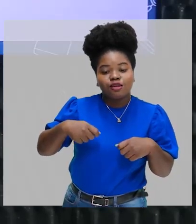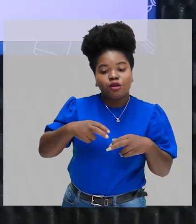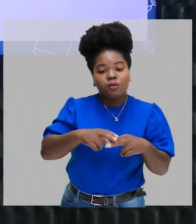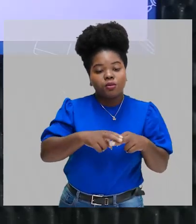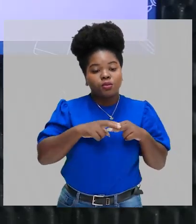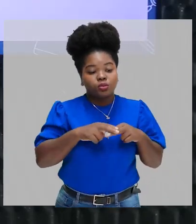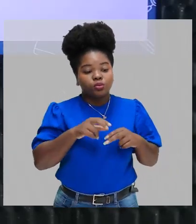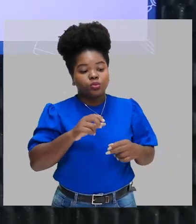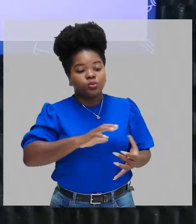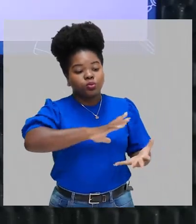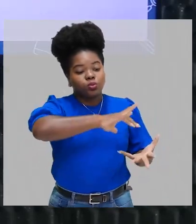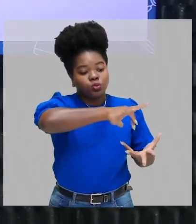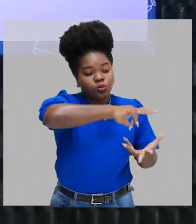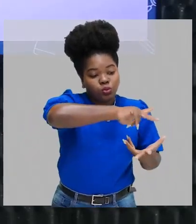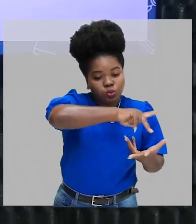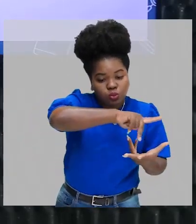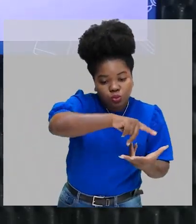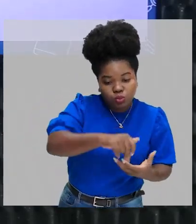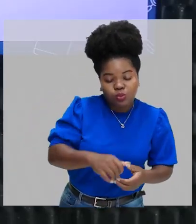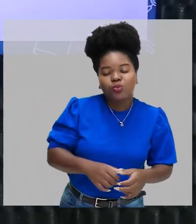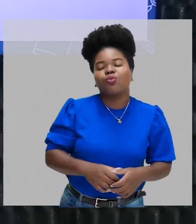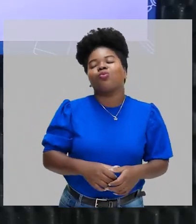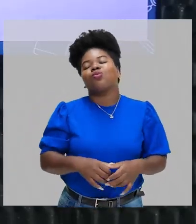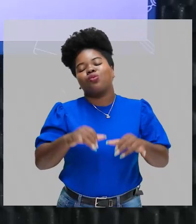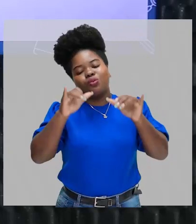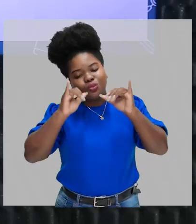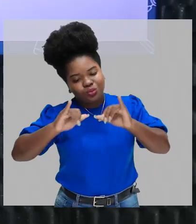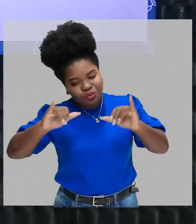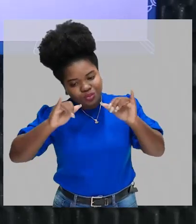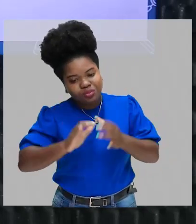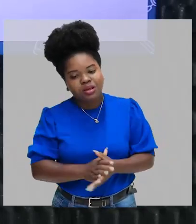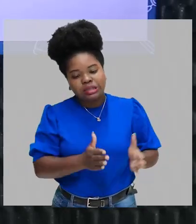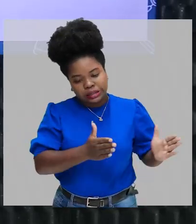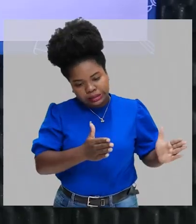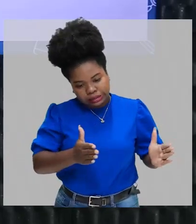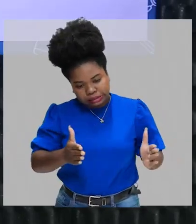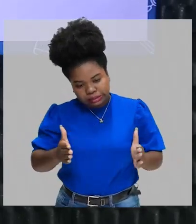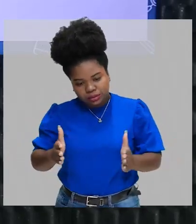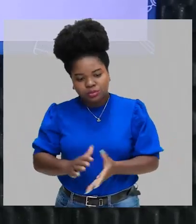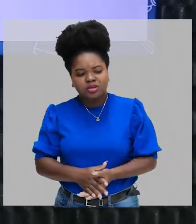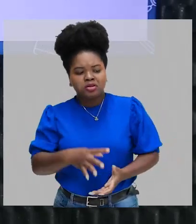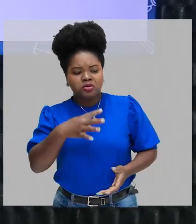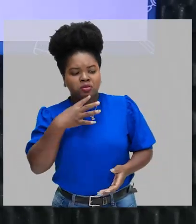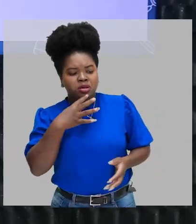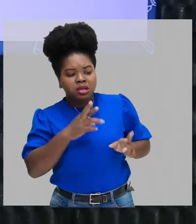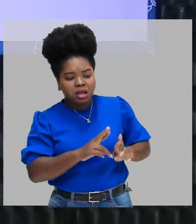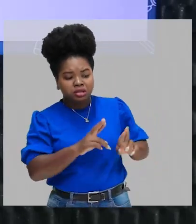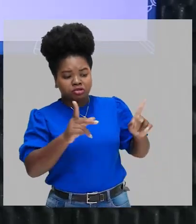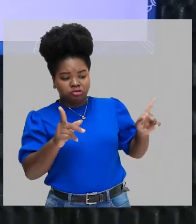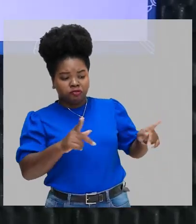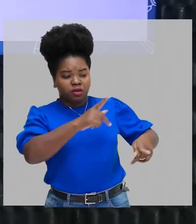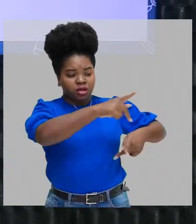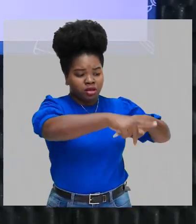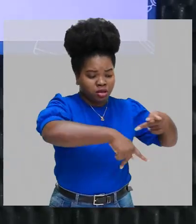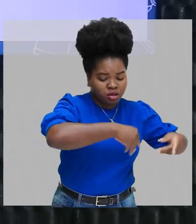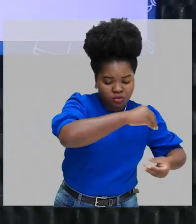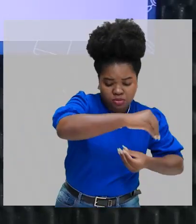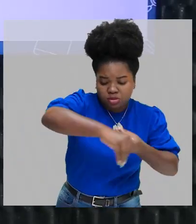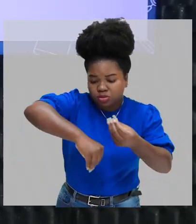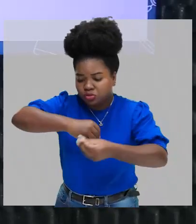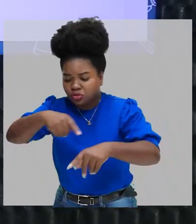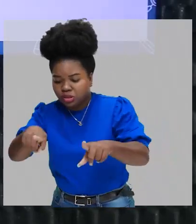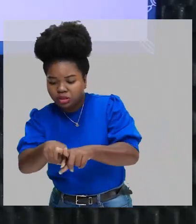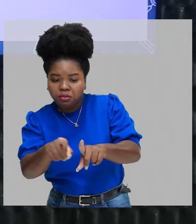globalização, a esse processo de reconhecimento das diferenças, de intercâmbio entre povos, culturas e